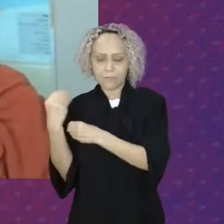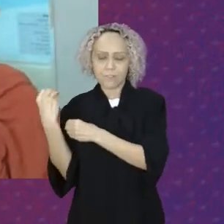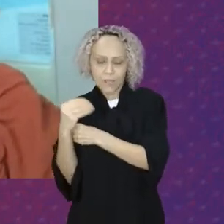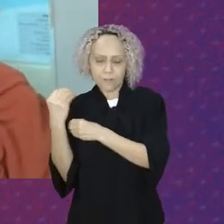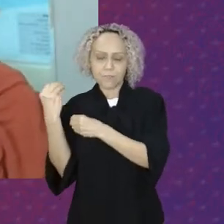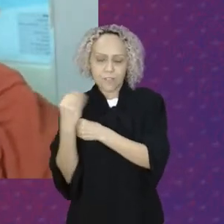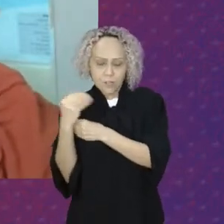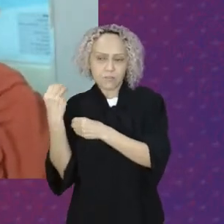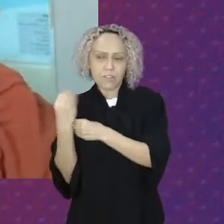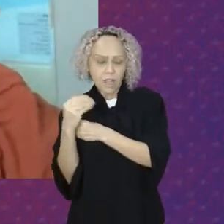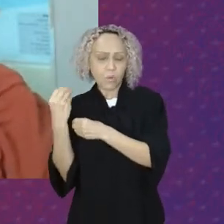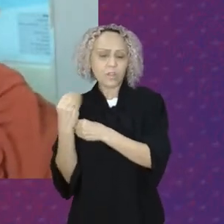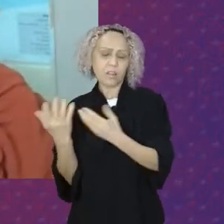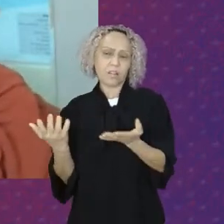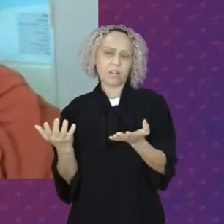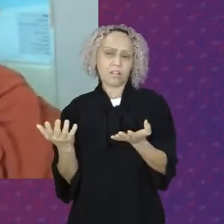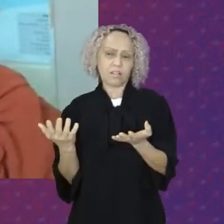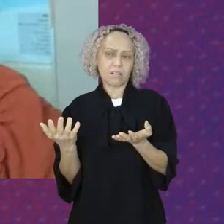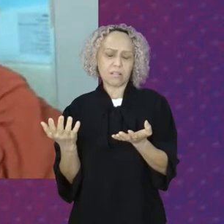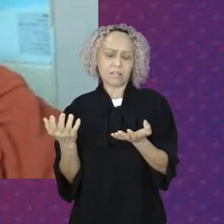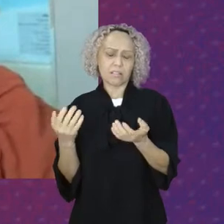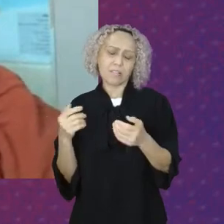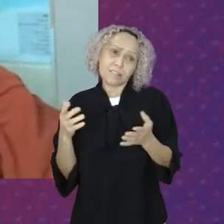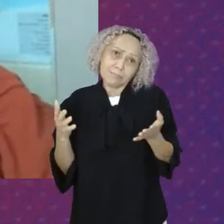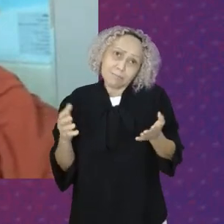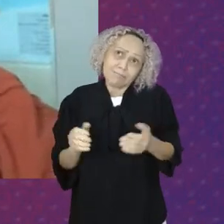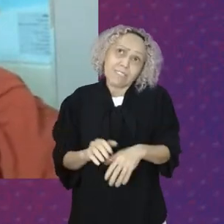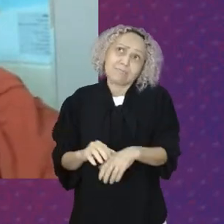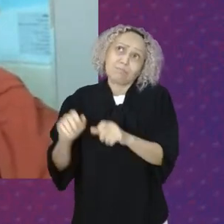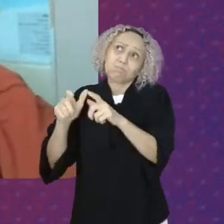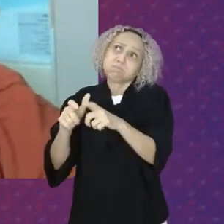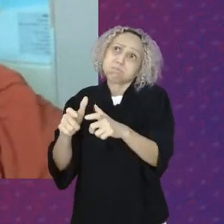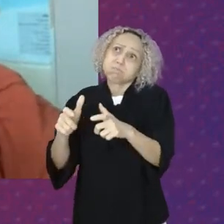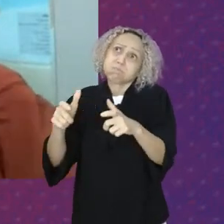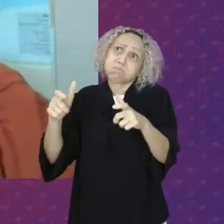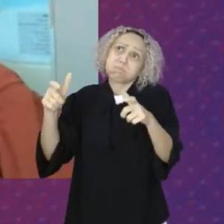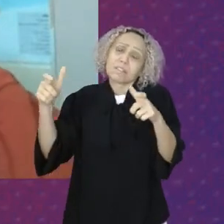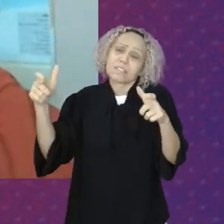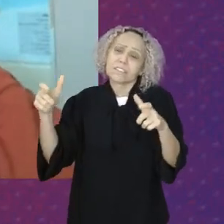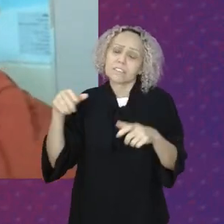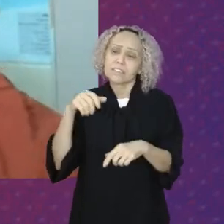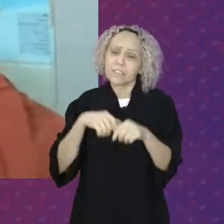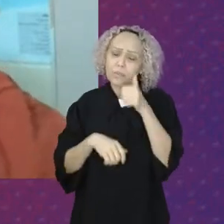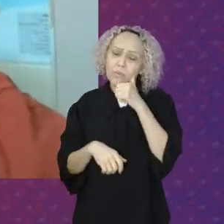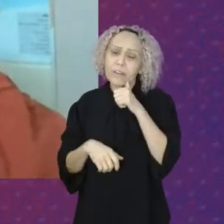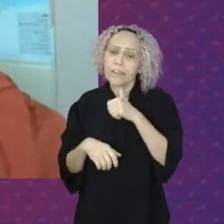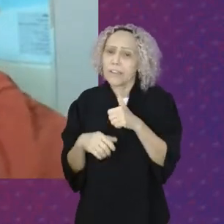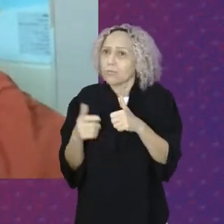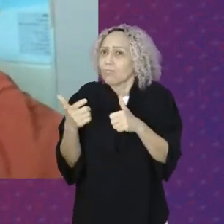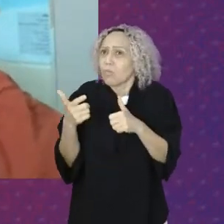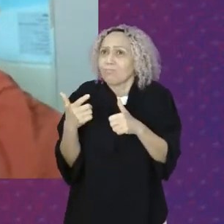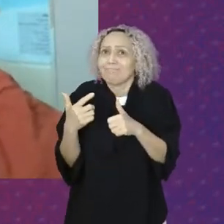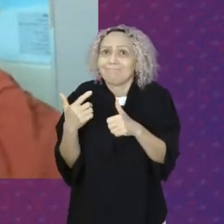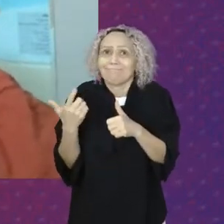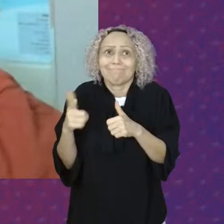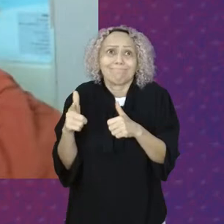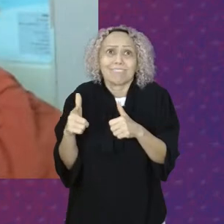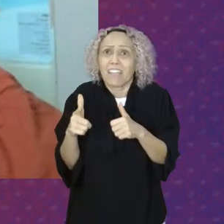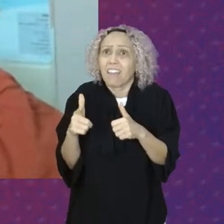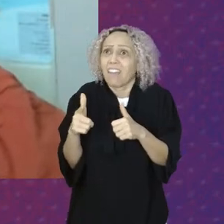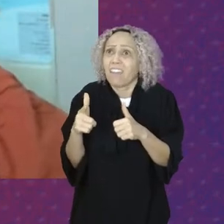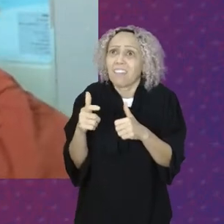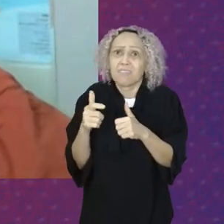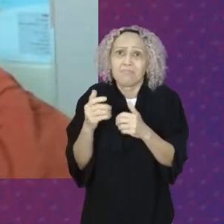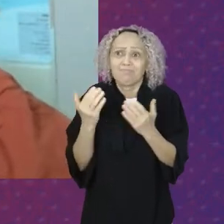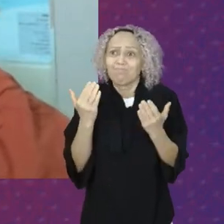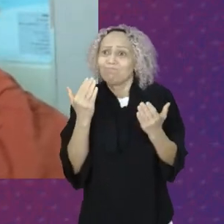trabalhar, não ter esse acompanhamento psicológico para poder ir. Não é fácil, gente. Eu saí do processo eleitoral, primeiro que a gente